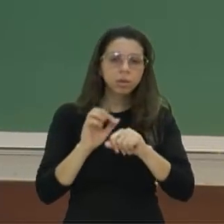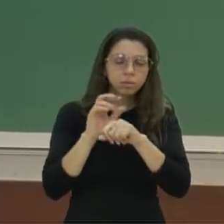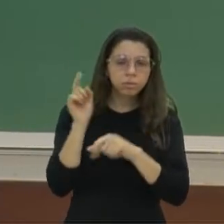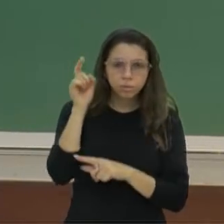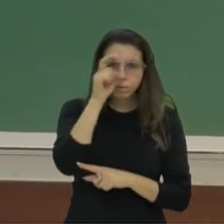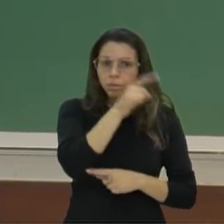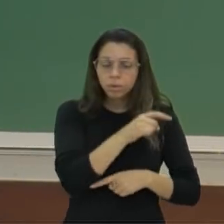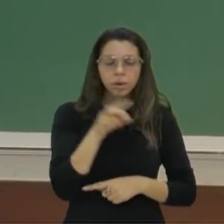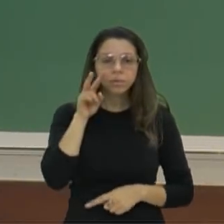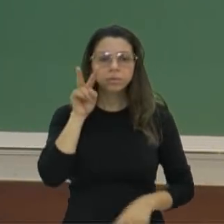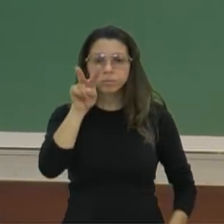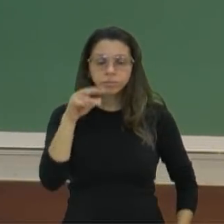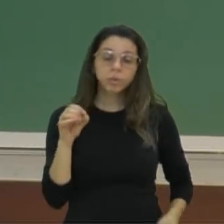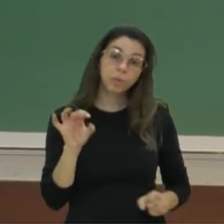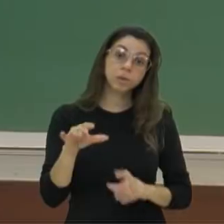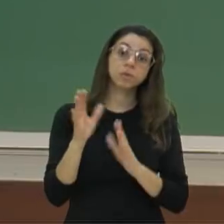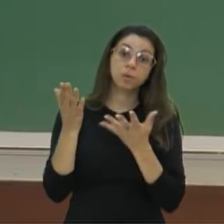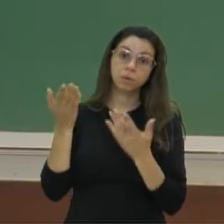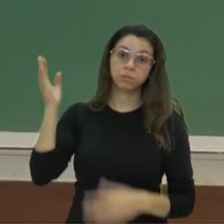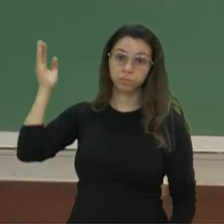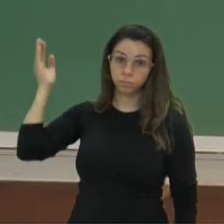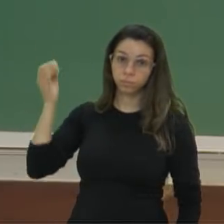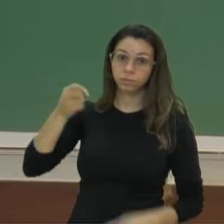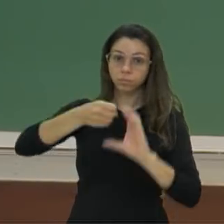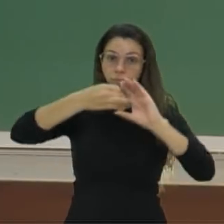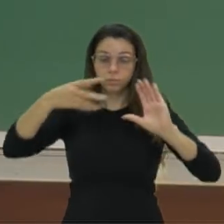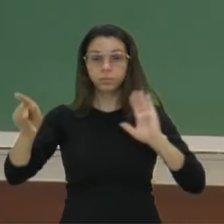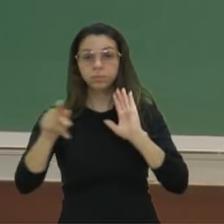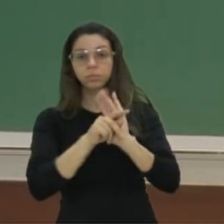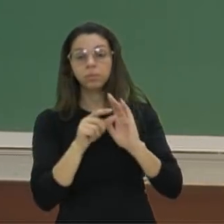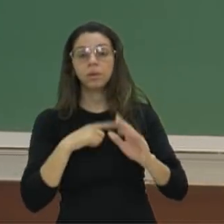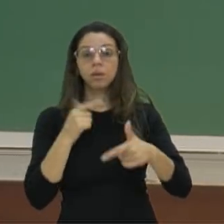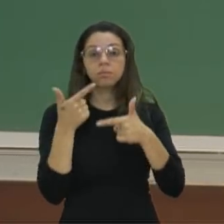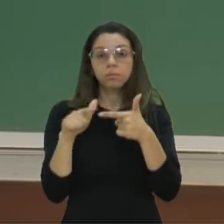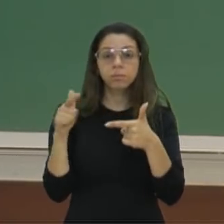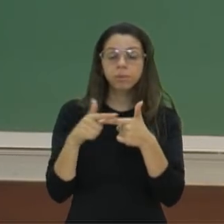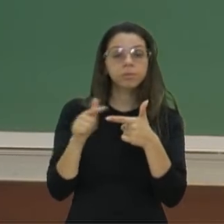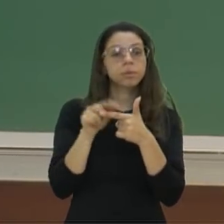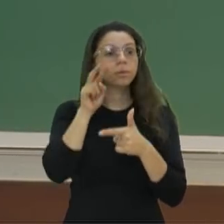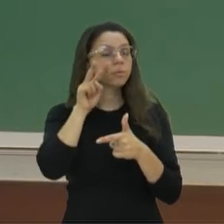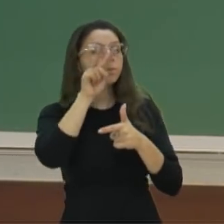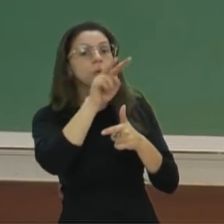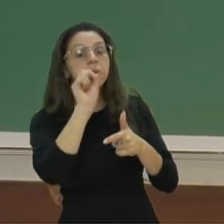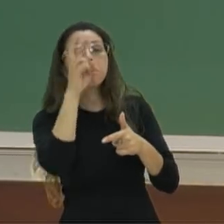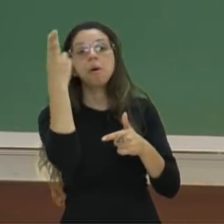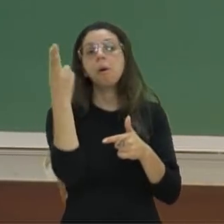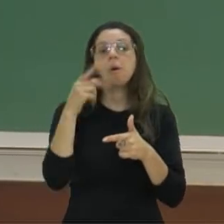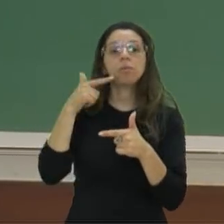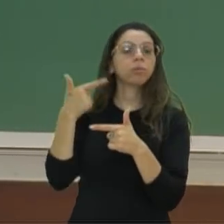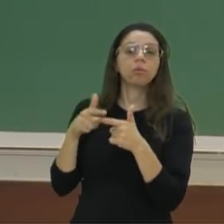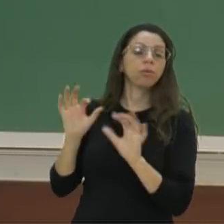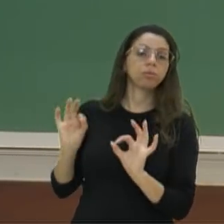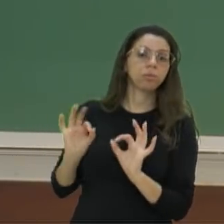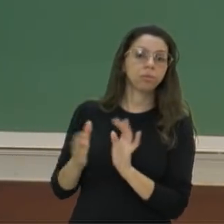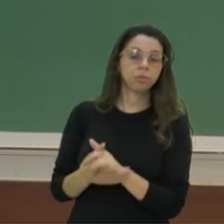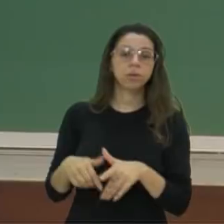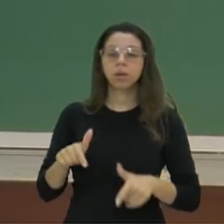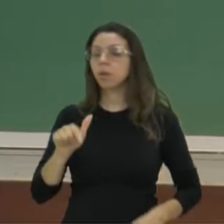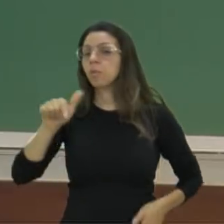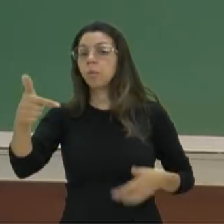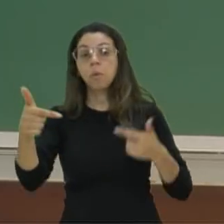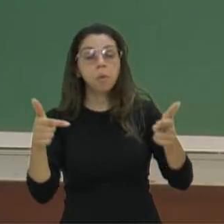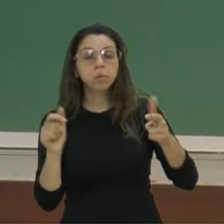dificuldade. Claro que não é só isso que vai caracterizar se você tem um problema ou não de visão. Existem outros